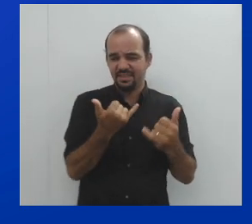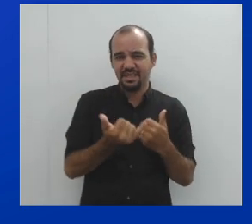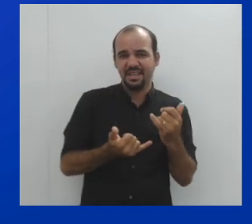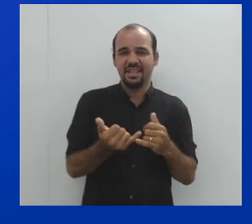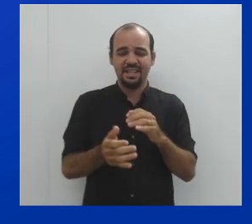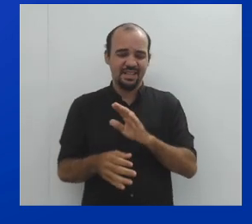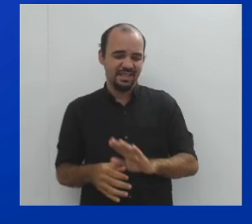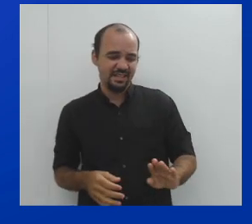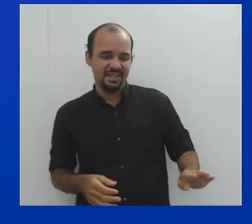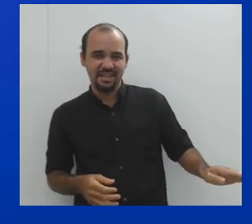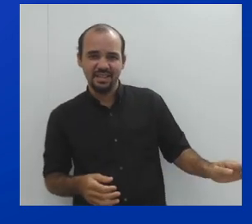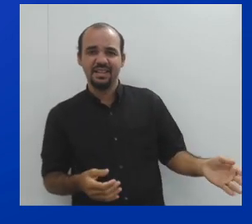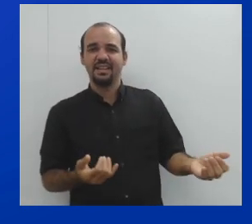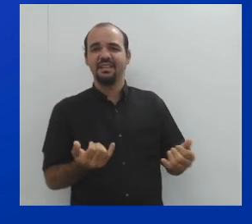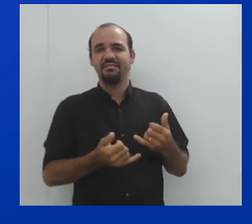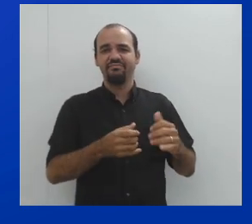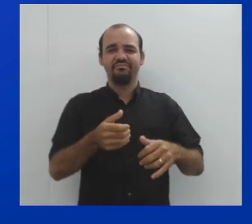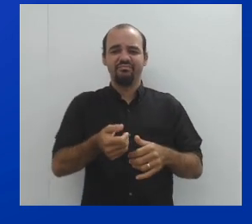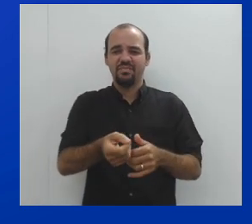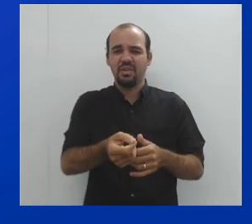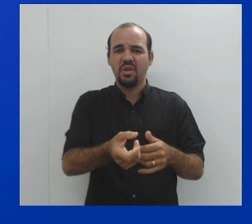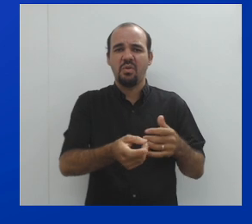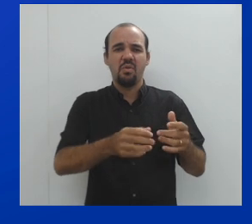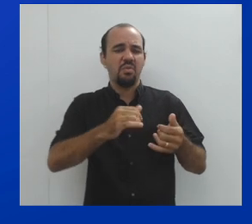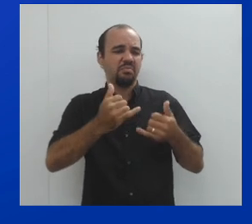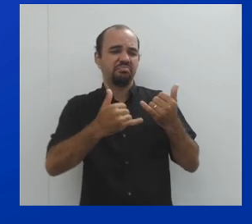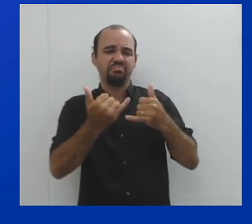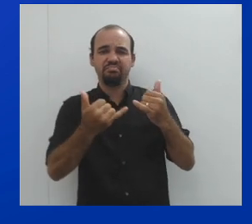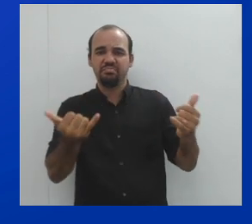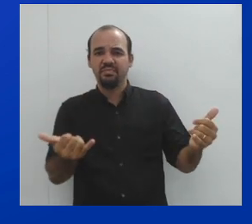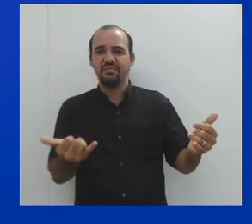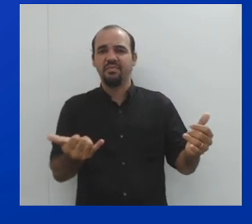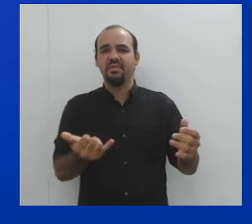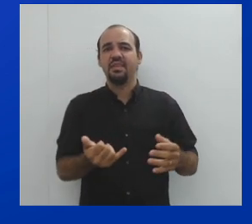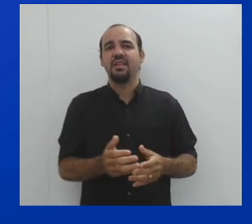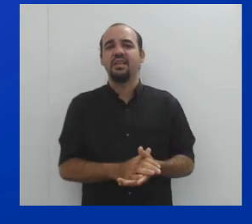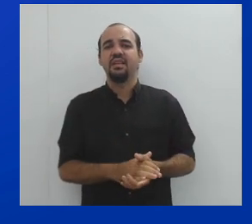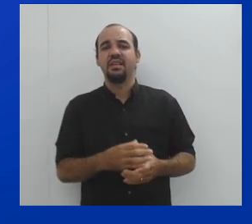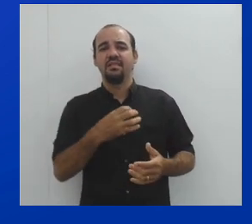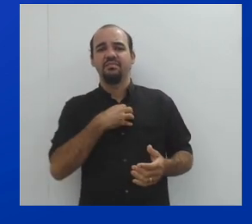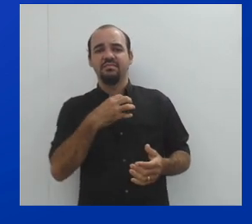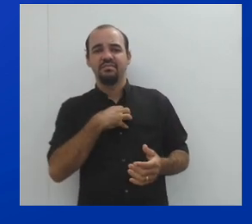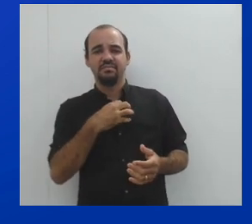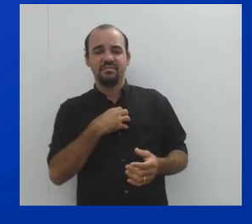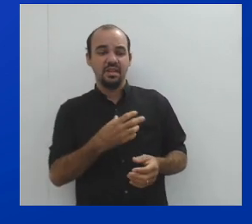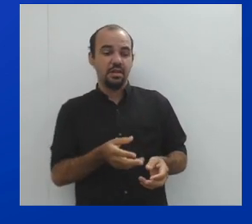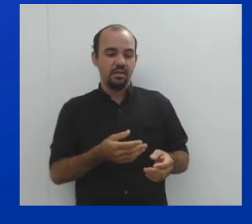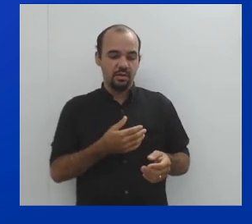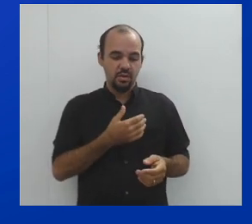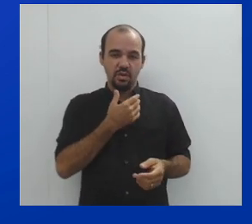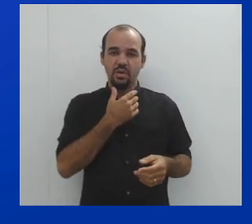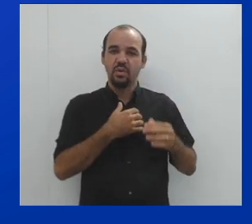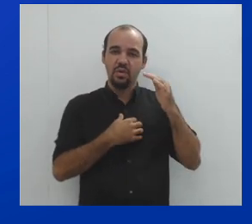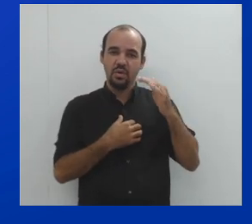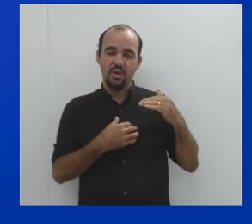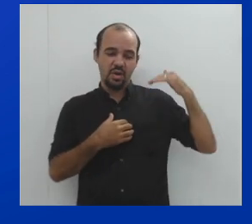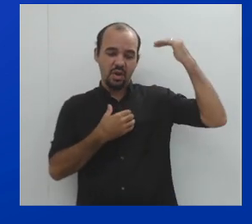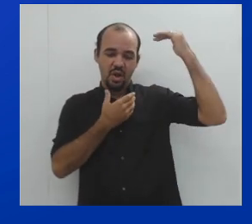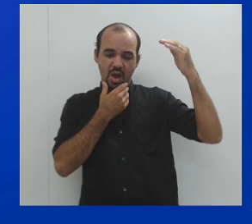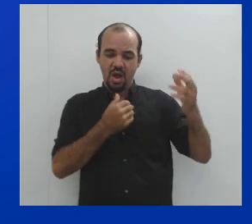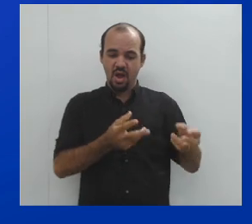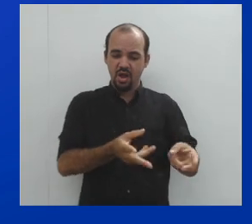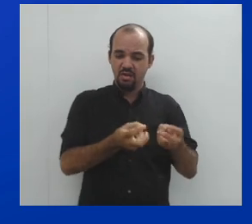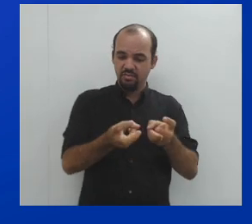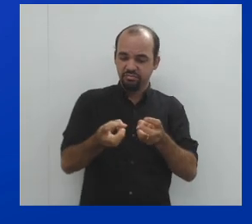e reprodução à sua maneira de práticas culturais observadas entre adultos. Daí brincadeiras como